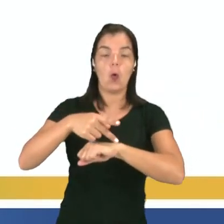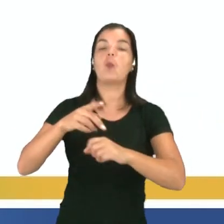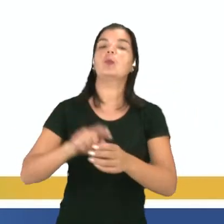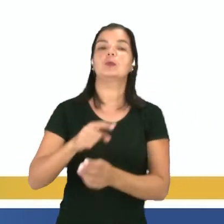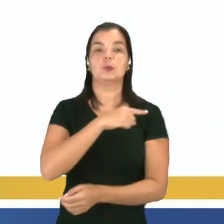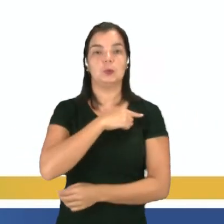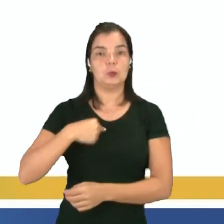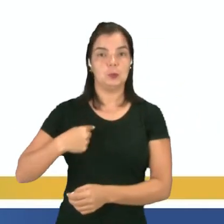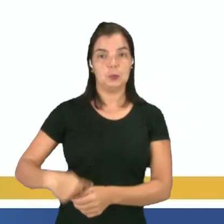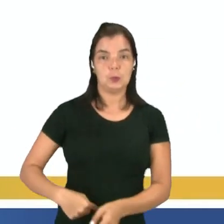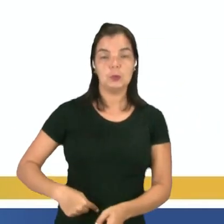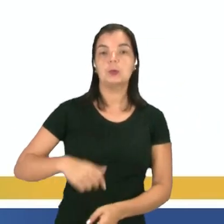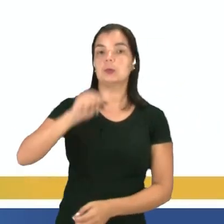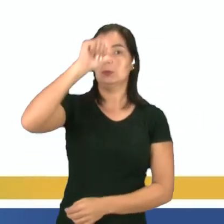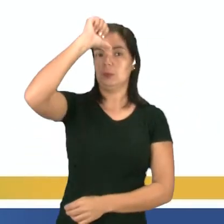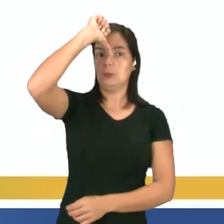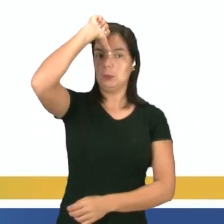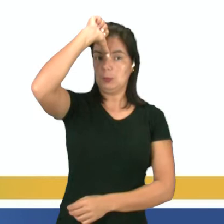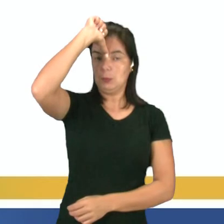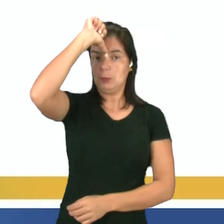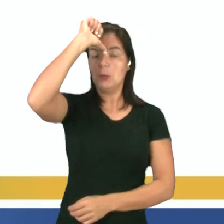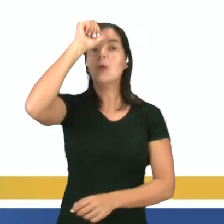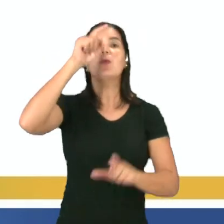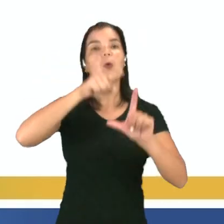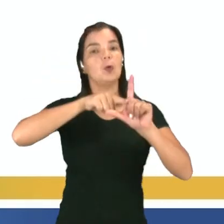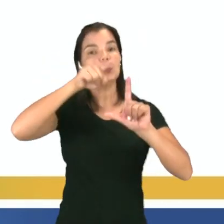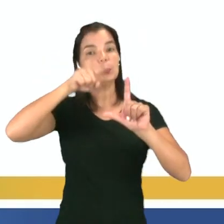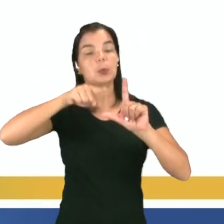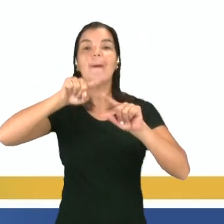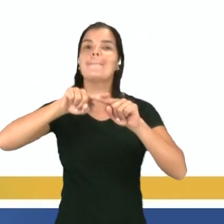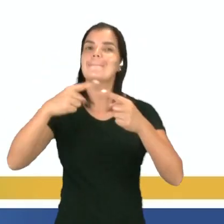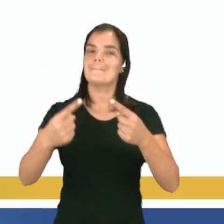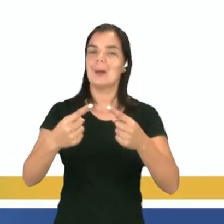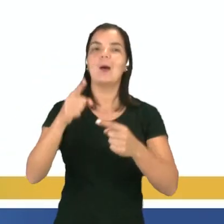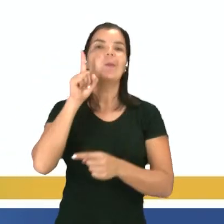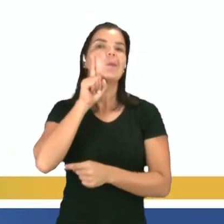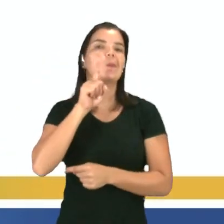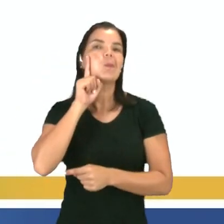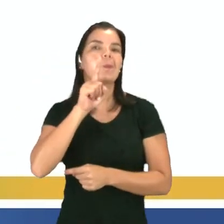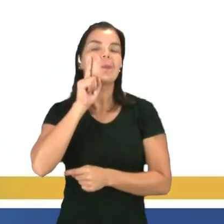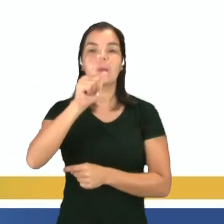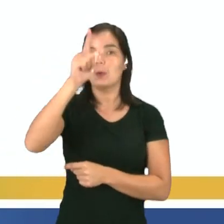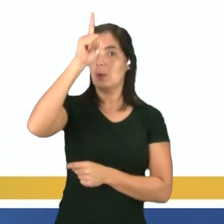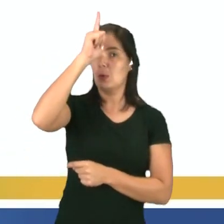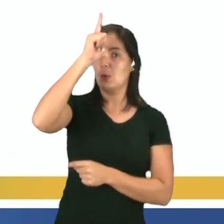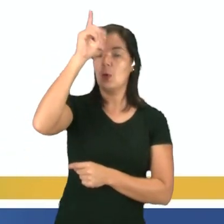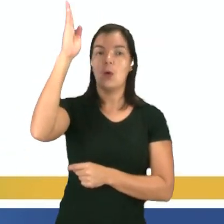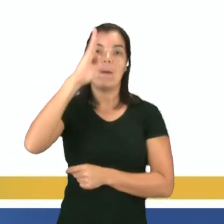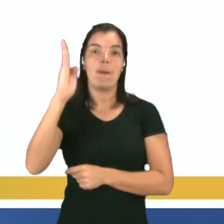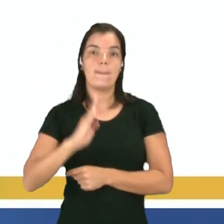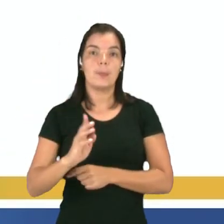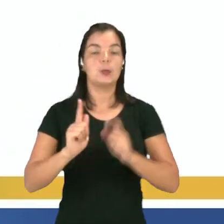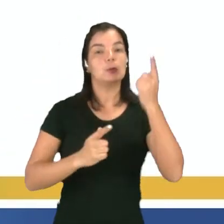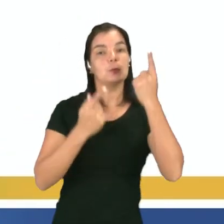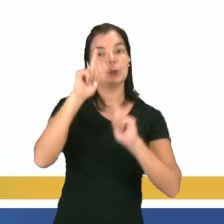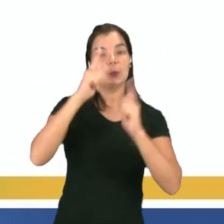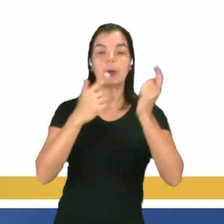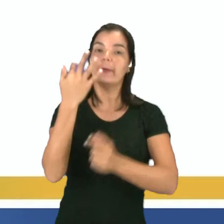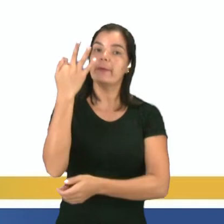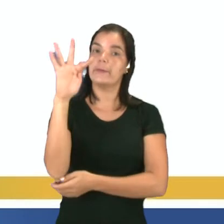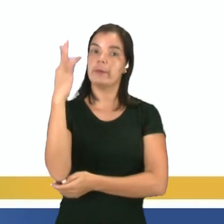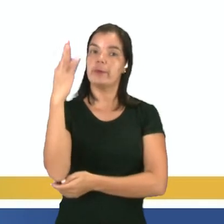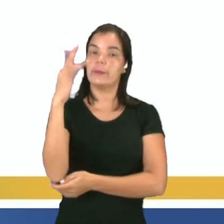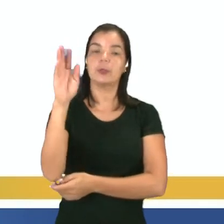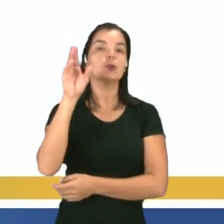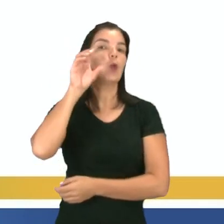como Índia, vão estar com índices bons, mas em compensação Estados Unidos, Alemanha, Brasil, Chile, França,